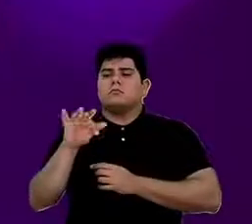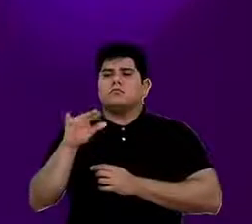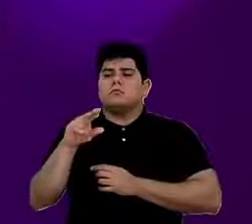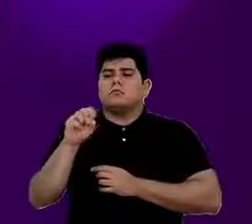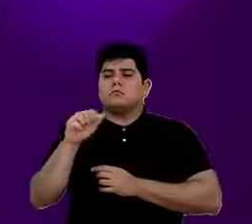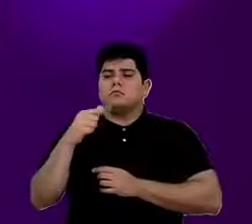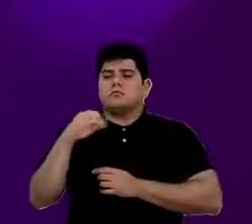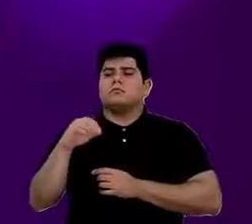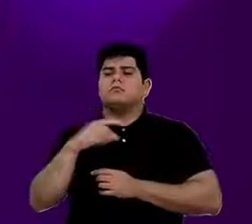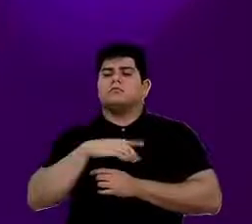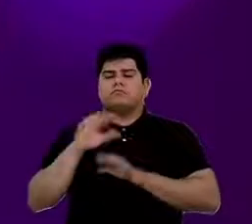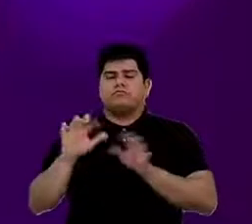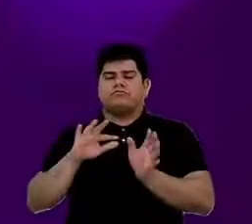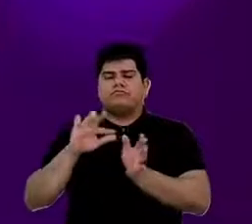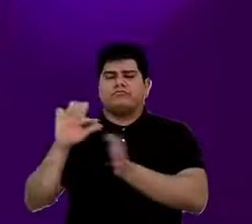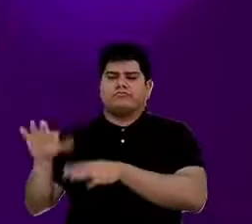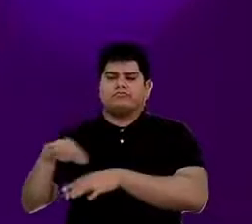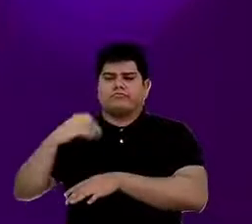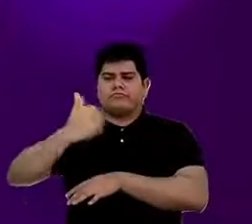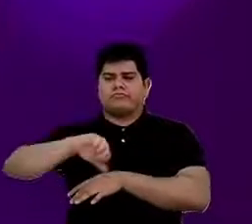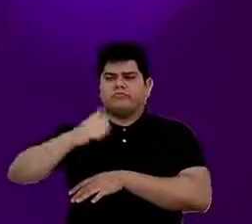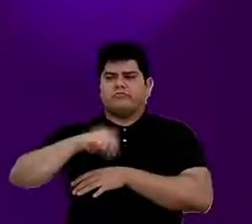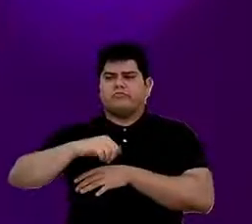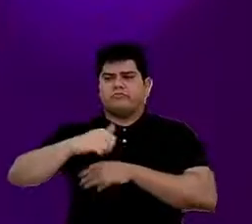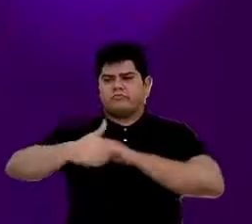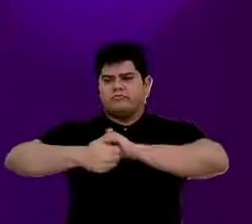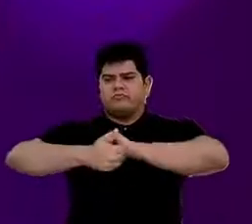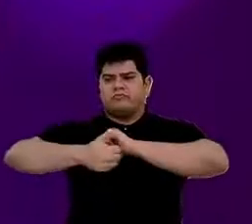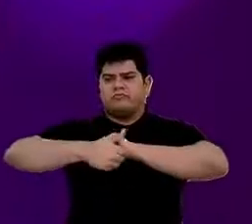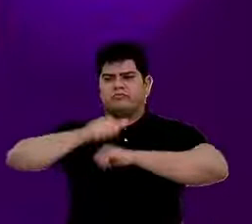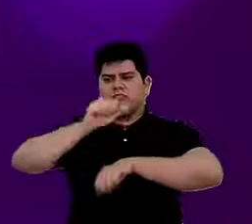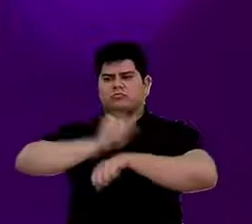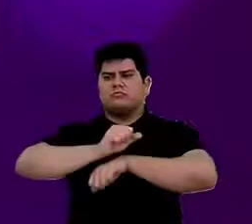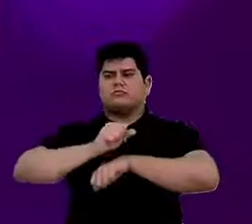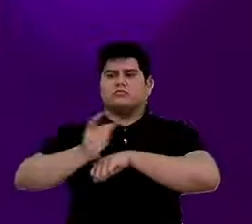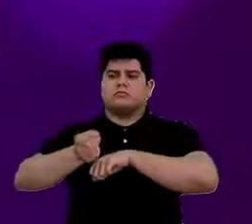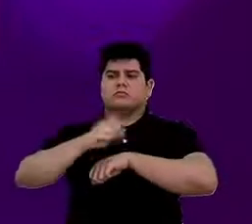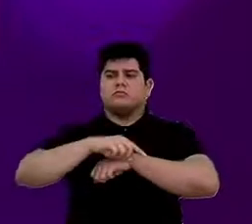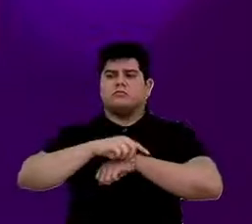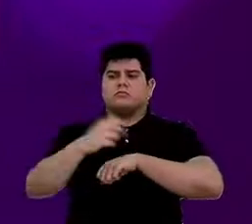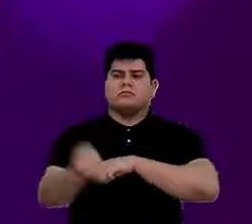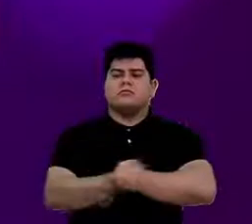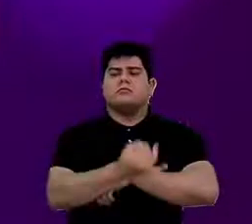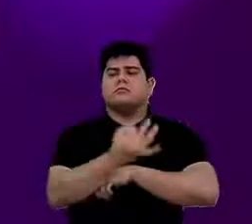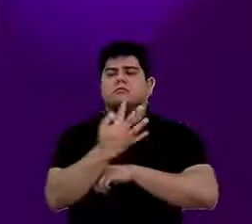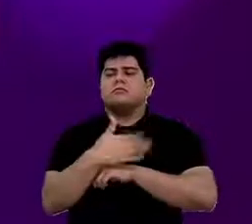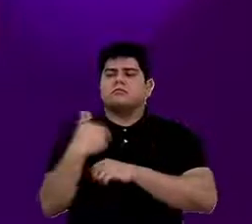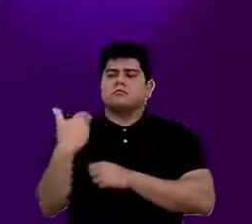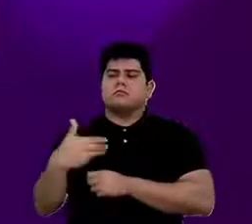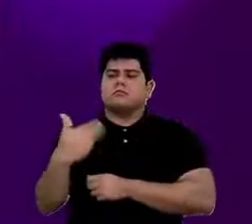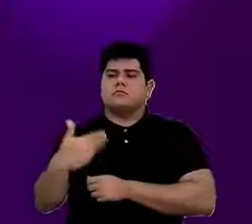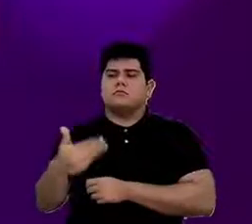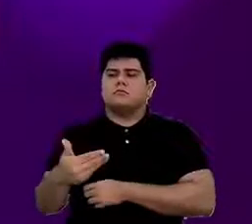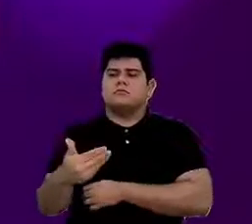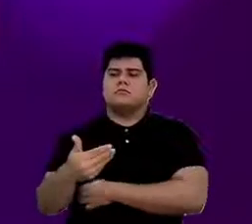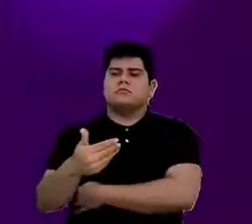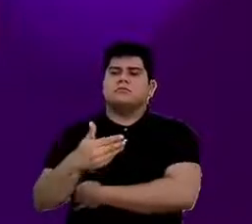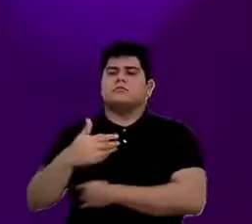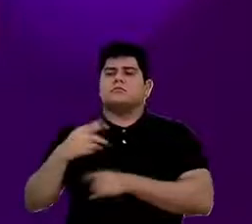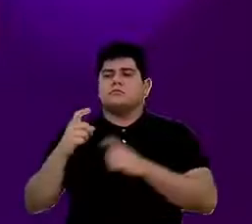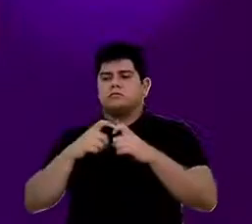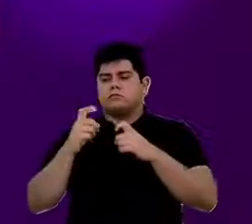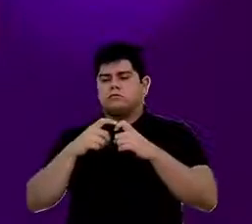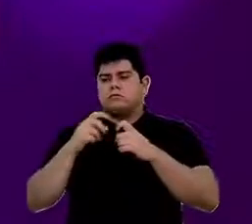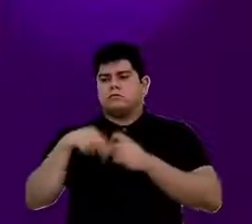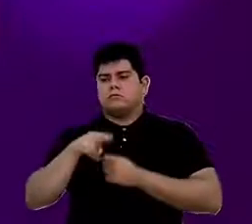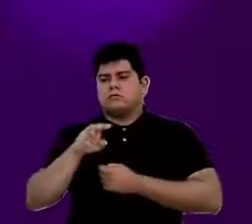gente deixa de lado essa análise qualitativa e passa para uma perfusão quantitativa, seguindo aí os passos da medicina nuclear, e